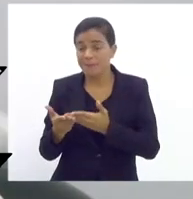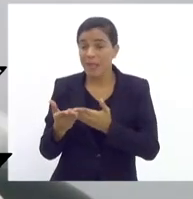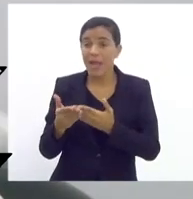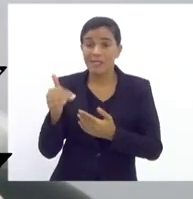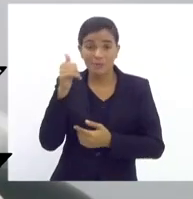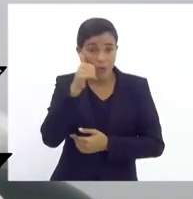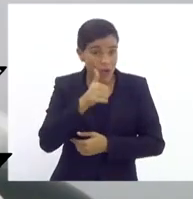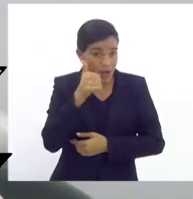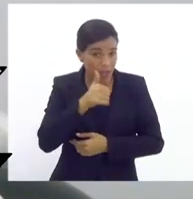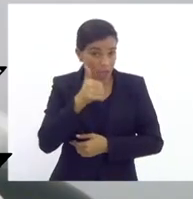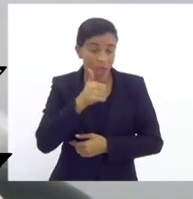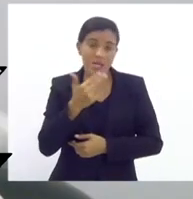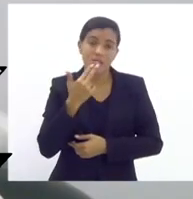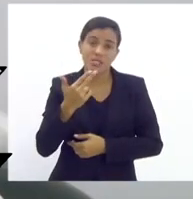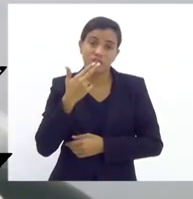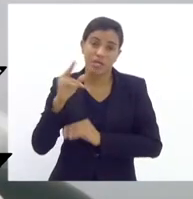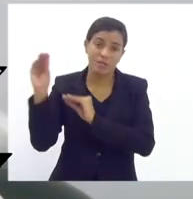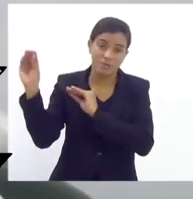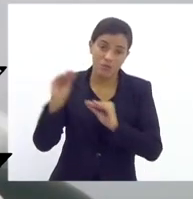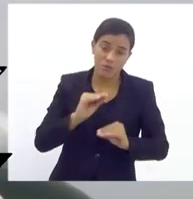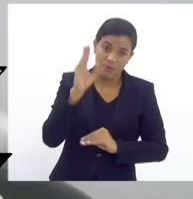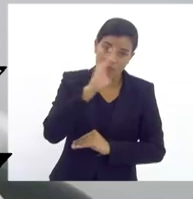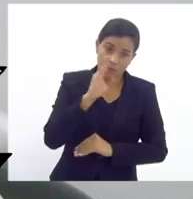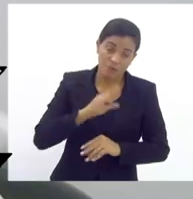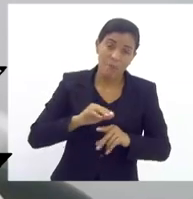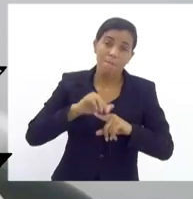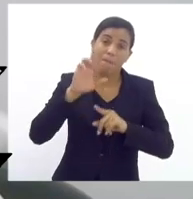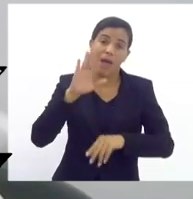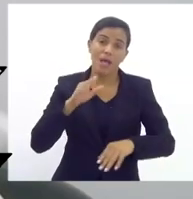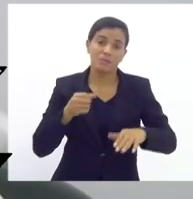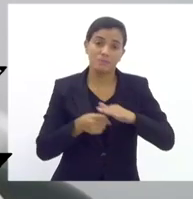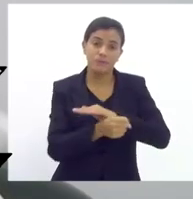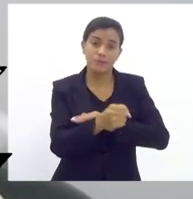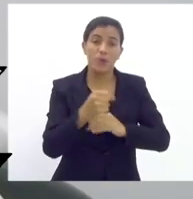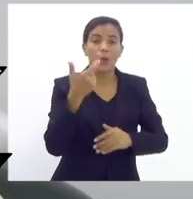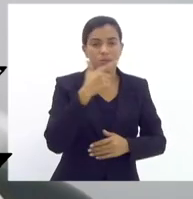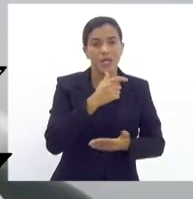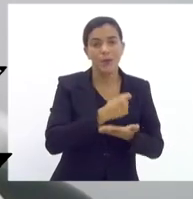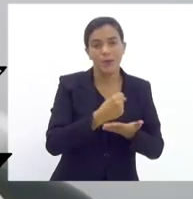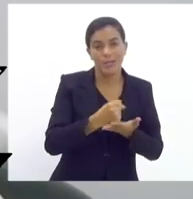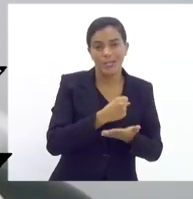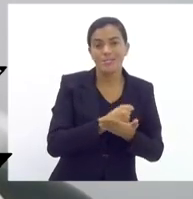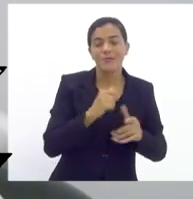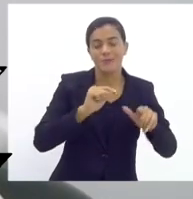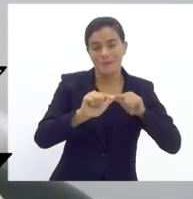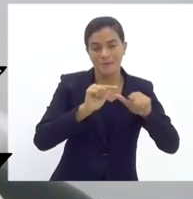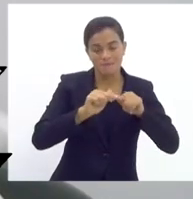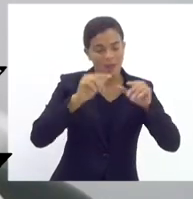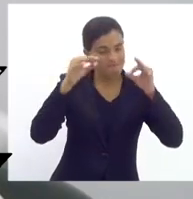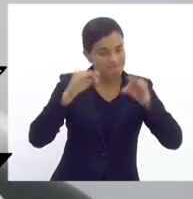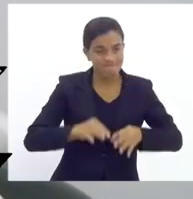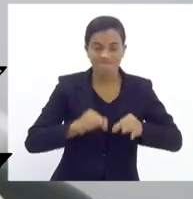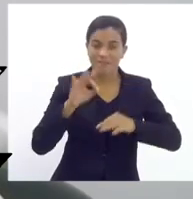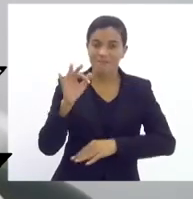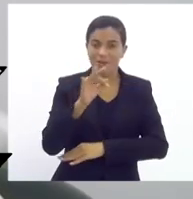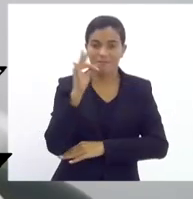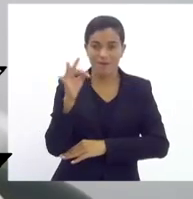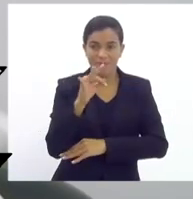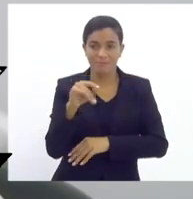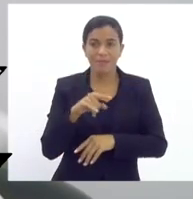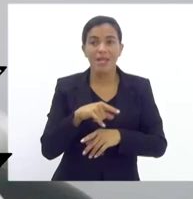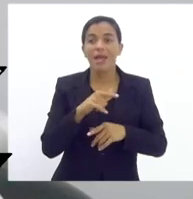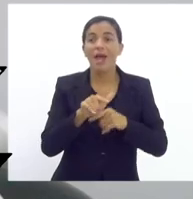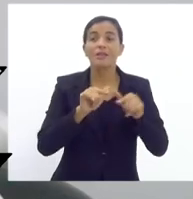as mulheres Imigrantes sincera em cada vez mais no mercado formal do país e na maioria das vezes as ocupações que